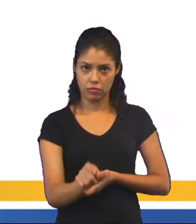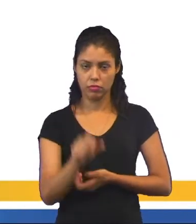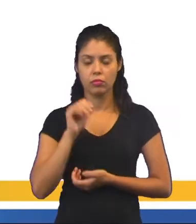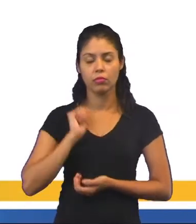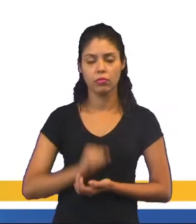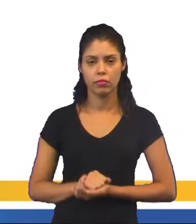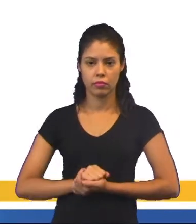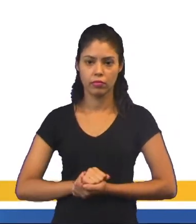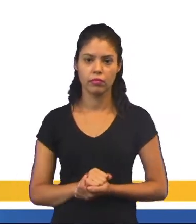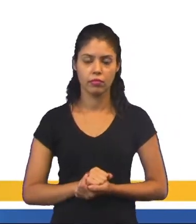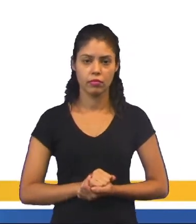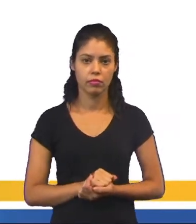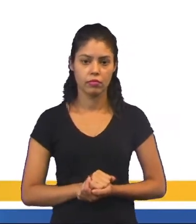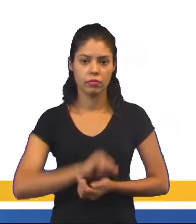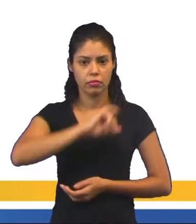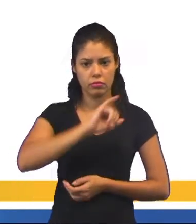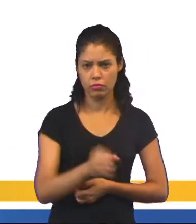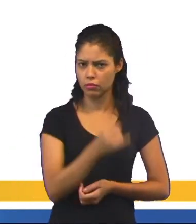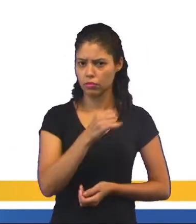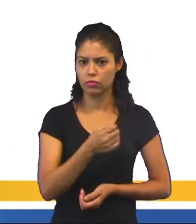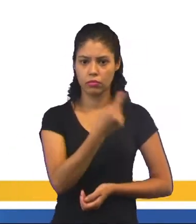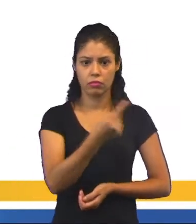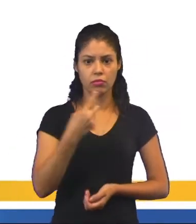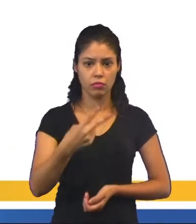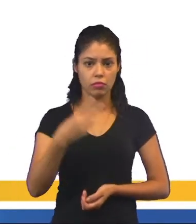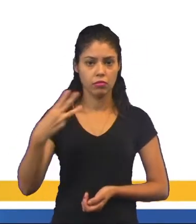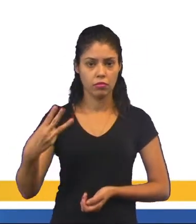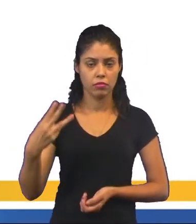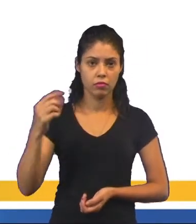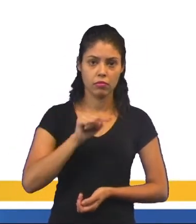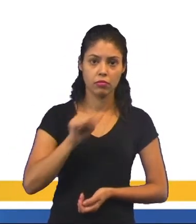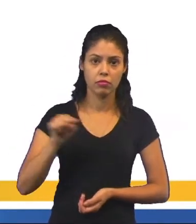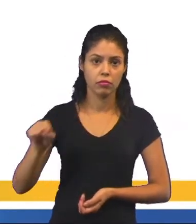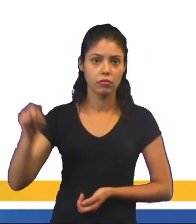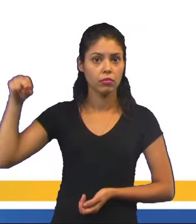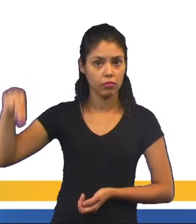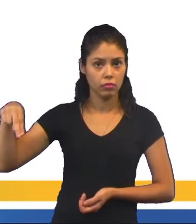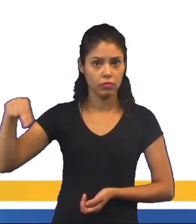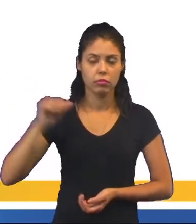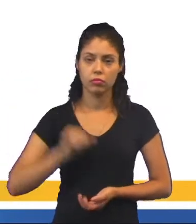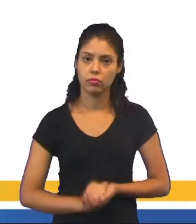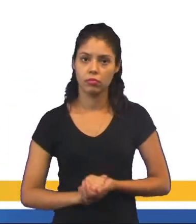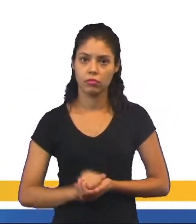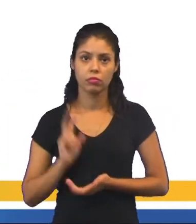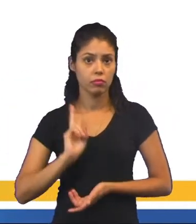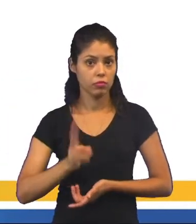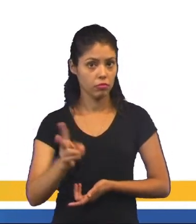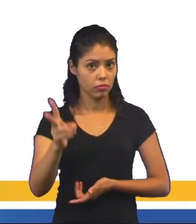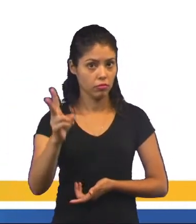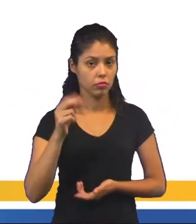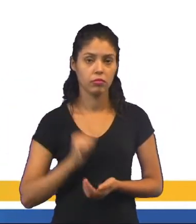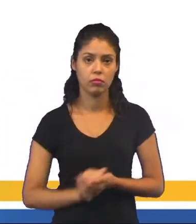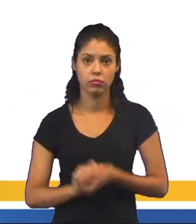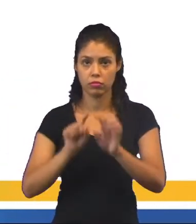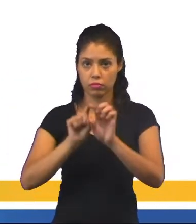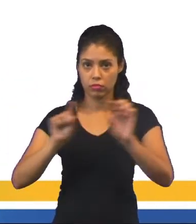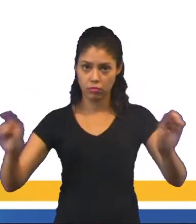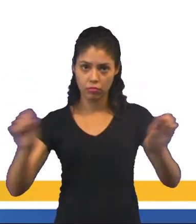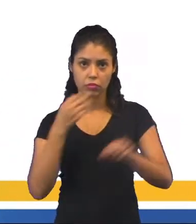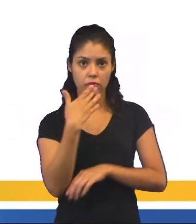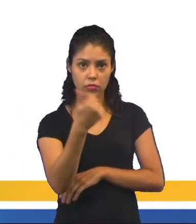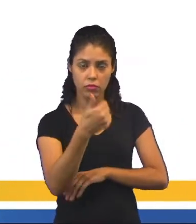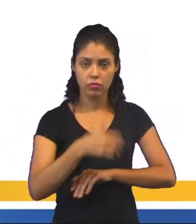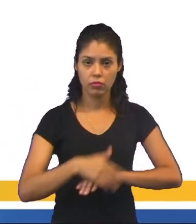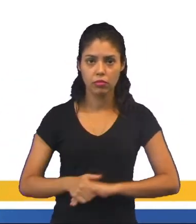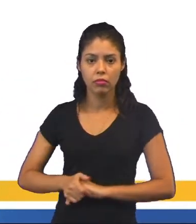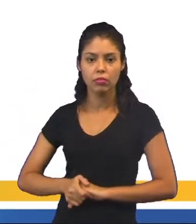colunas, tá? E o J, 1, 2, 3, redicência, N, ele vai ser trabalhado com linhas, tudo